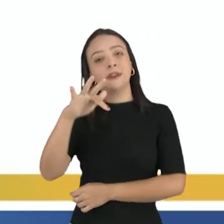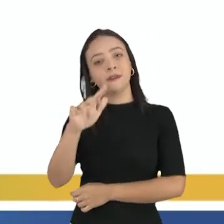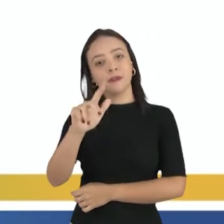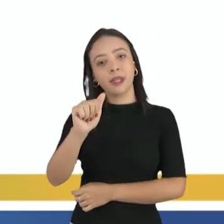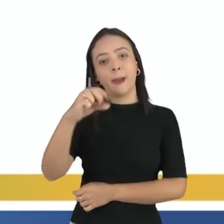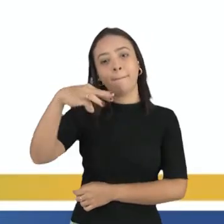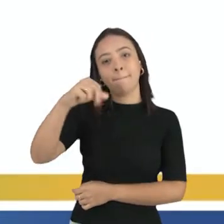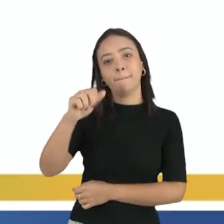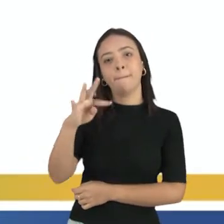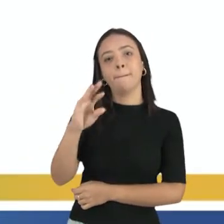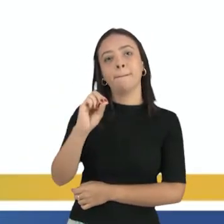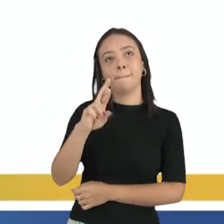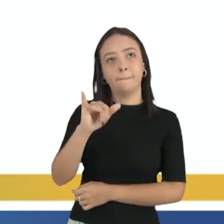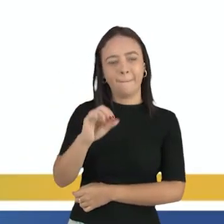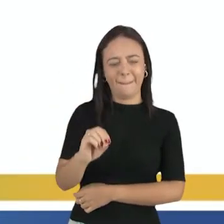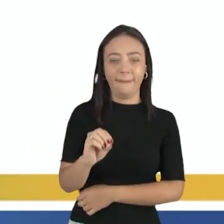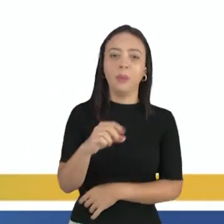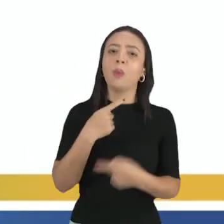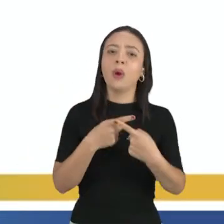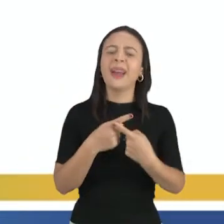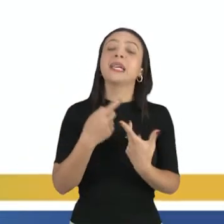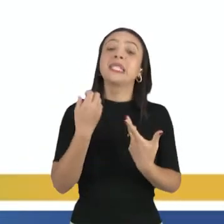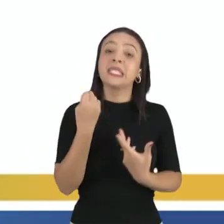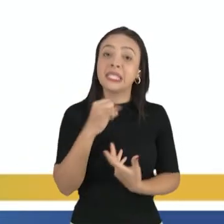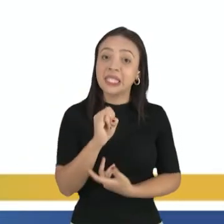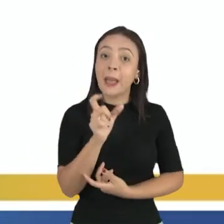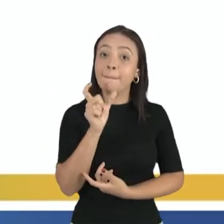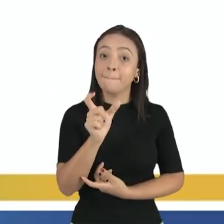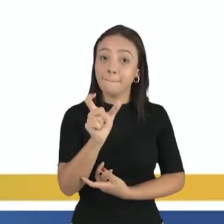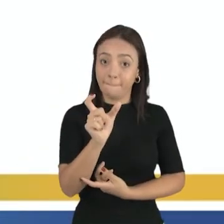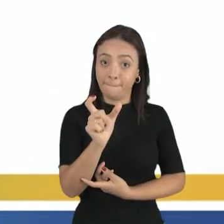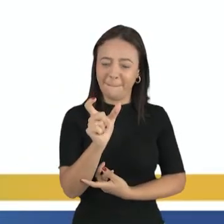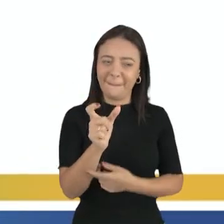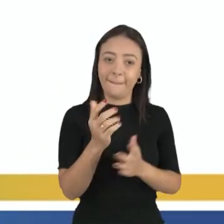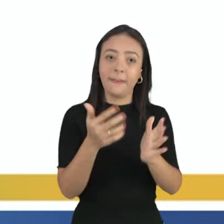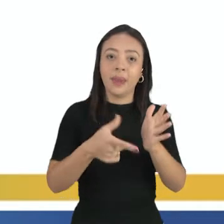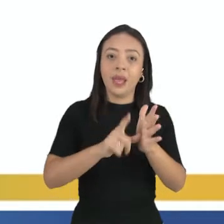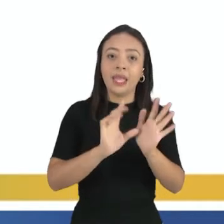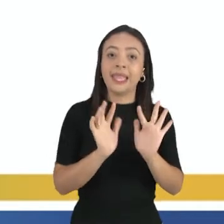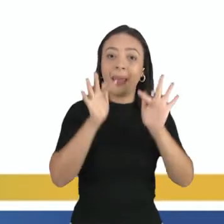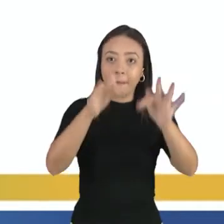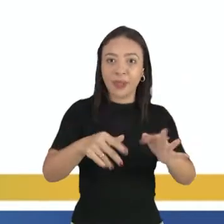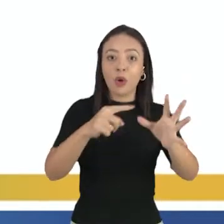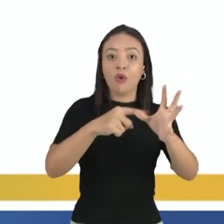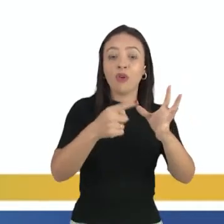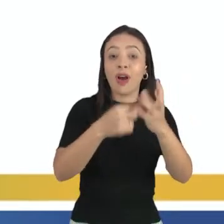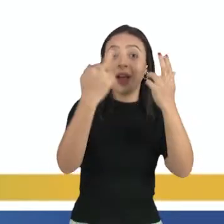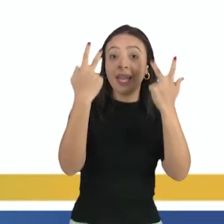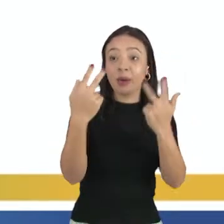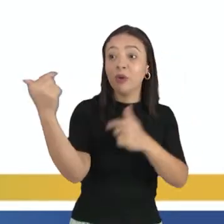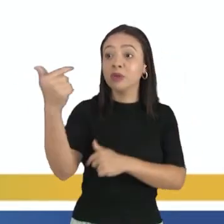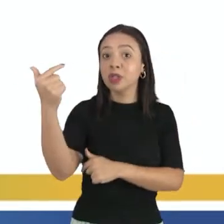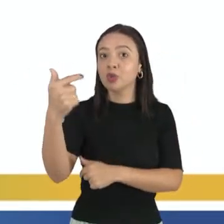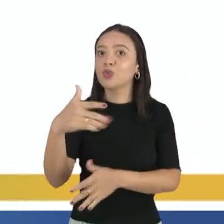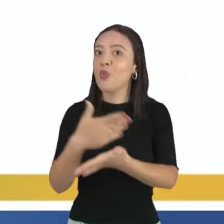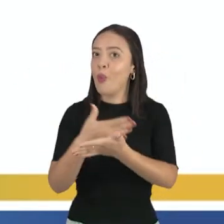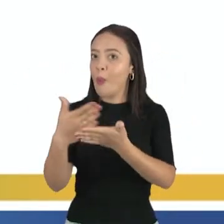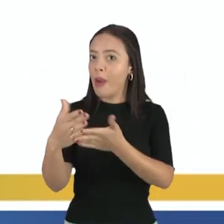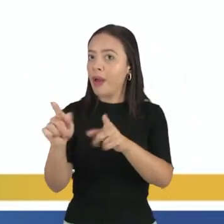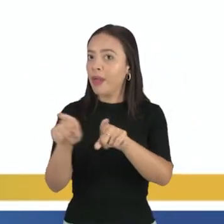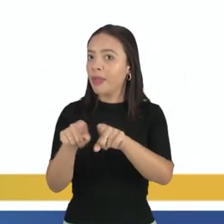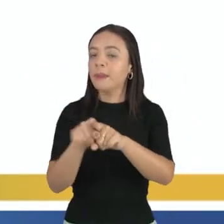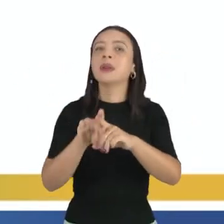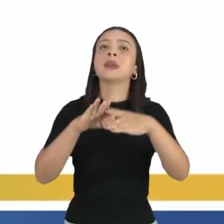anti-inflamatório. De novo, quando o prefixo termina com a mesma vogal com que o segundo começa,